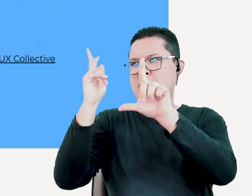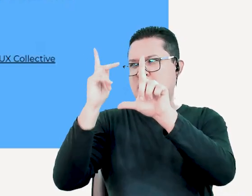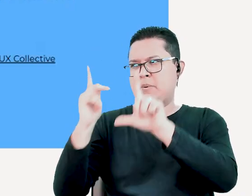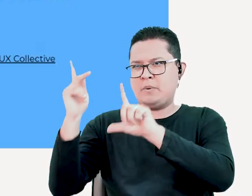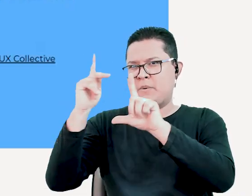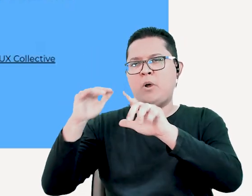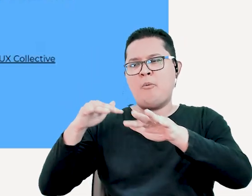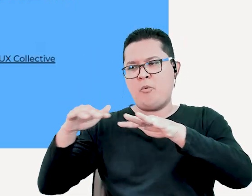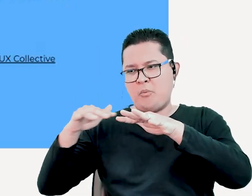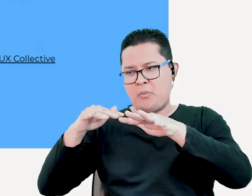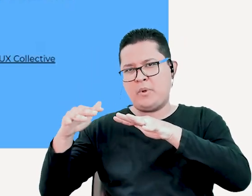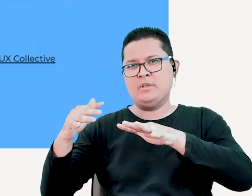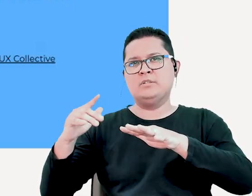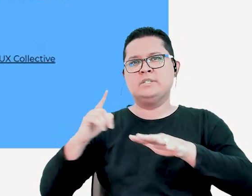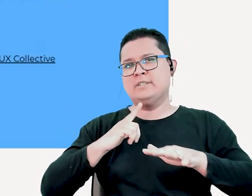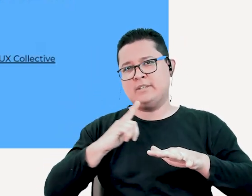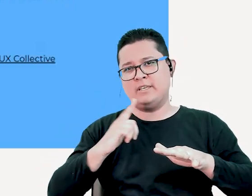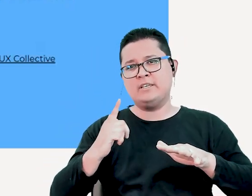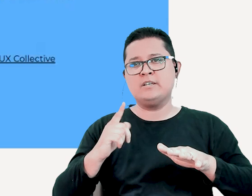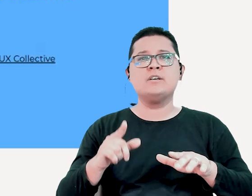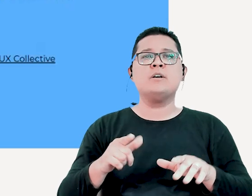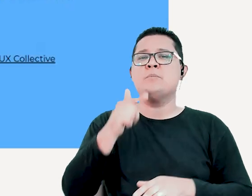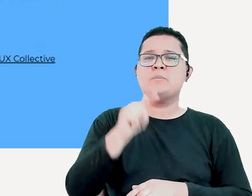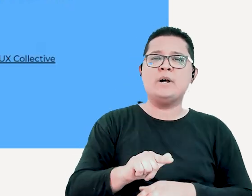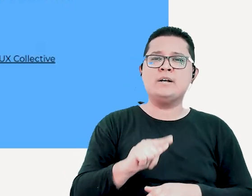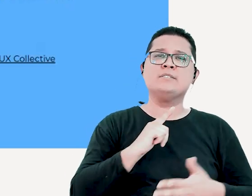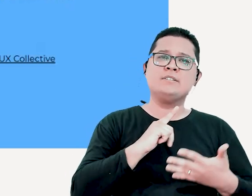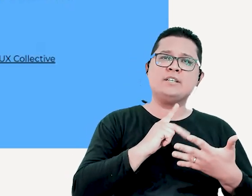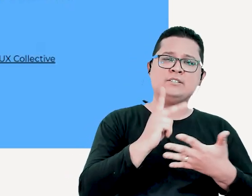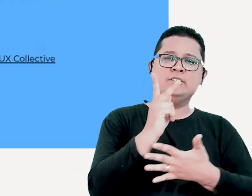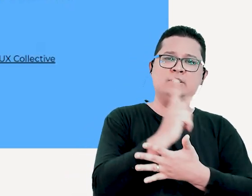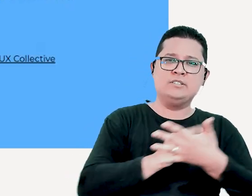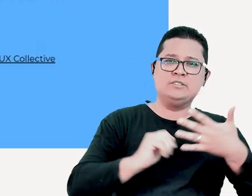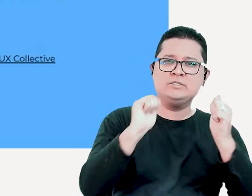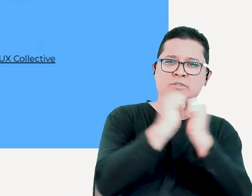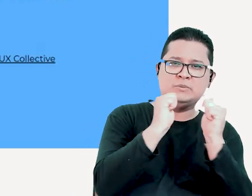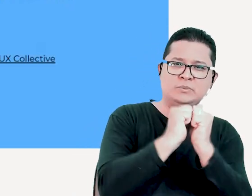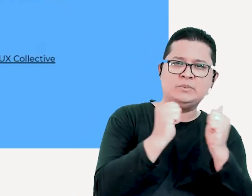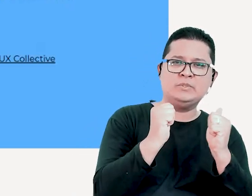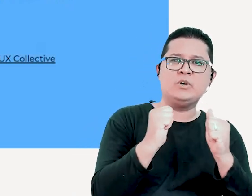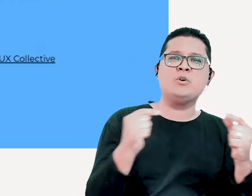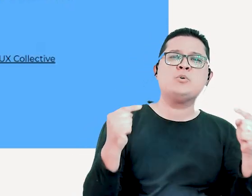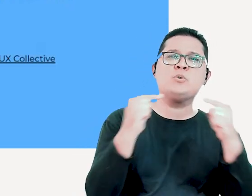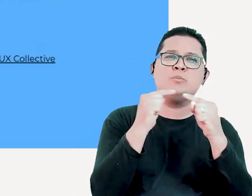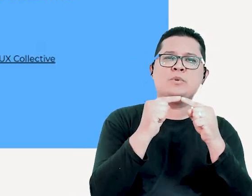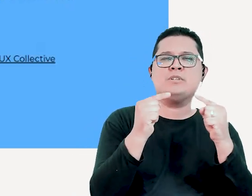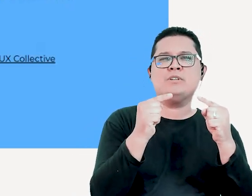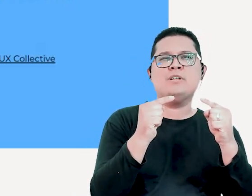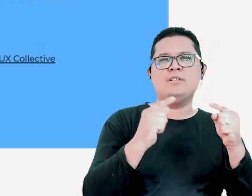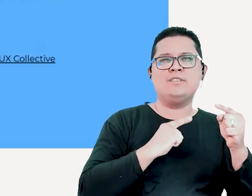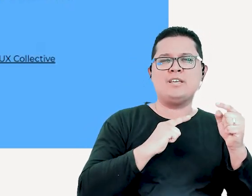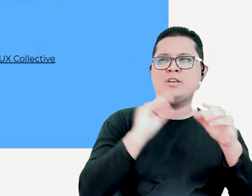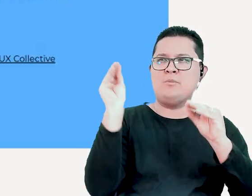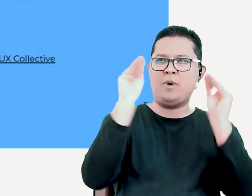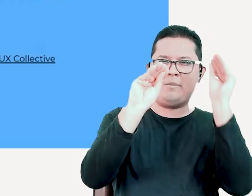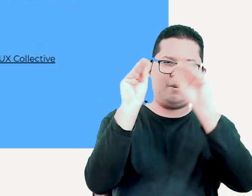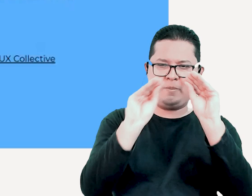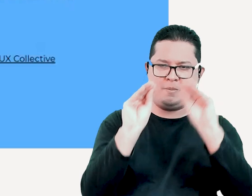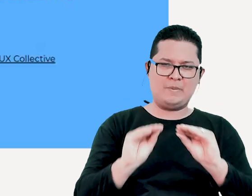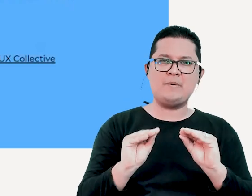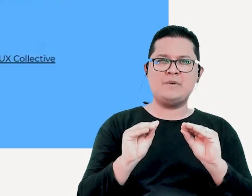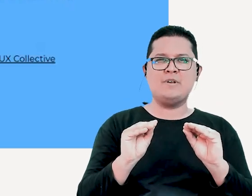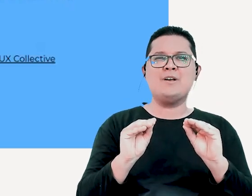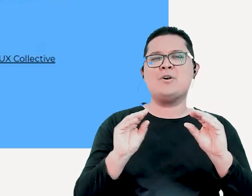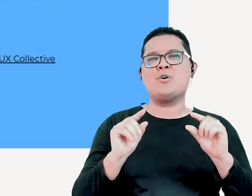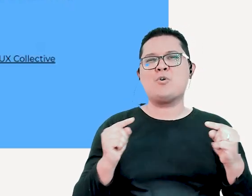não. A gente tem o nosso Design System, né? Que é toda essa parte de biblioteca de componentes. São as áreas.